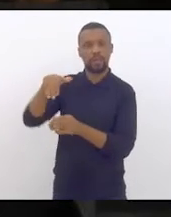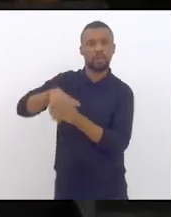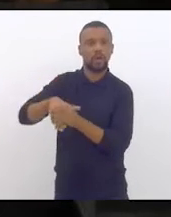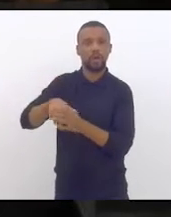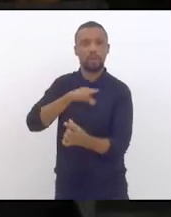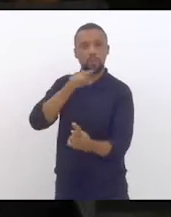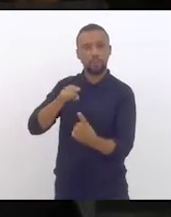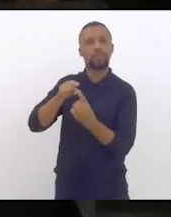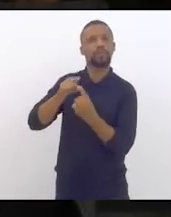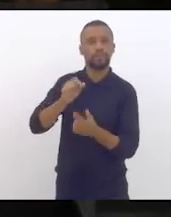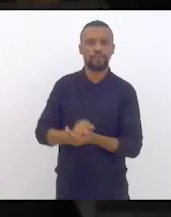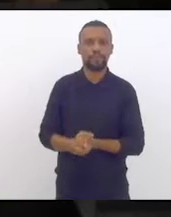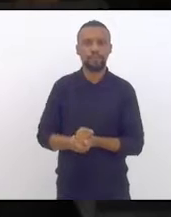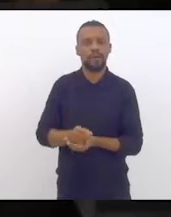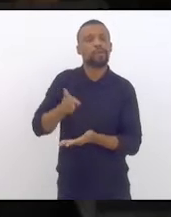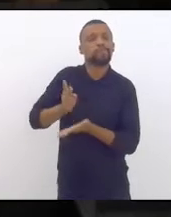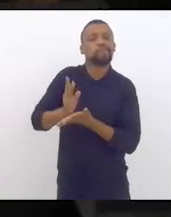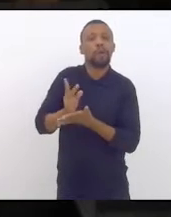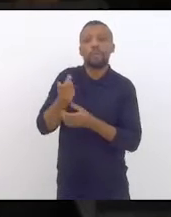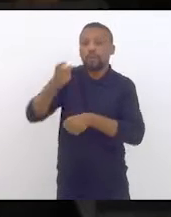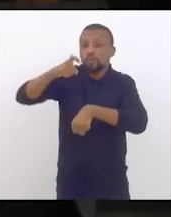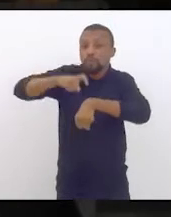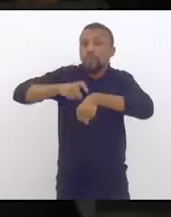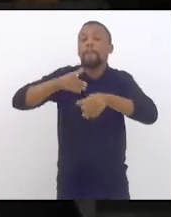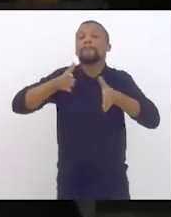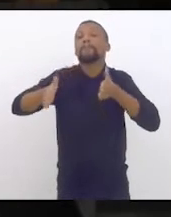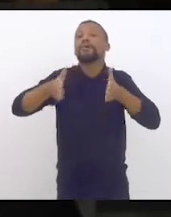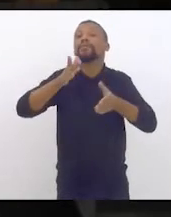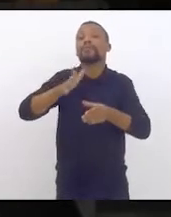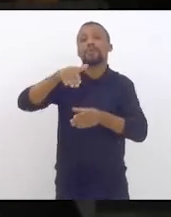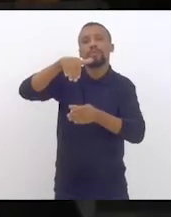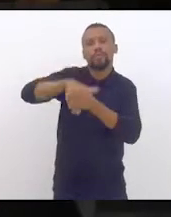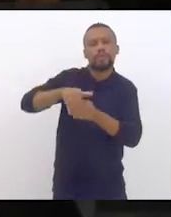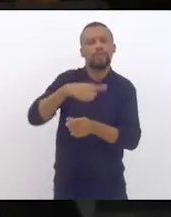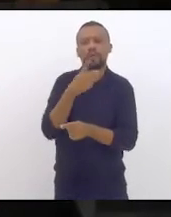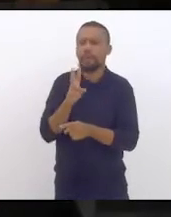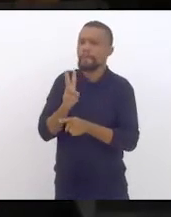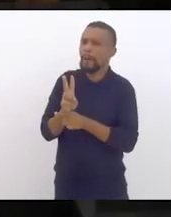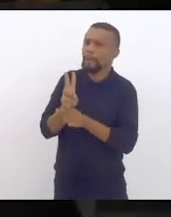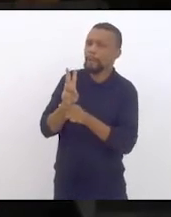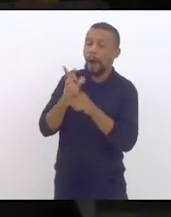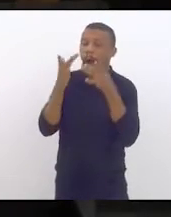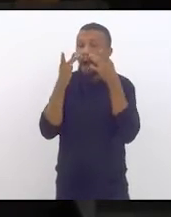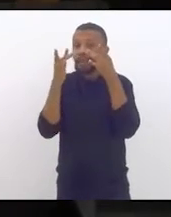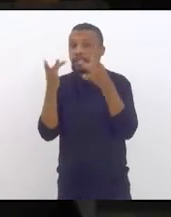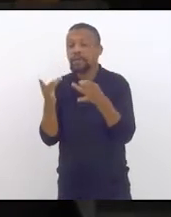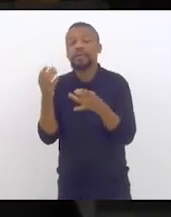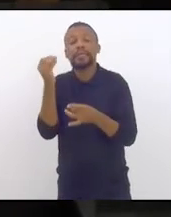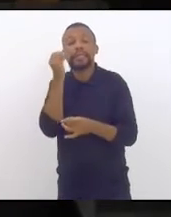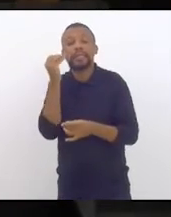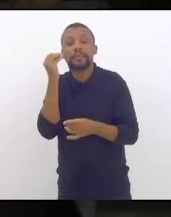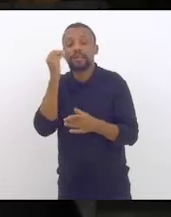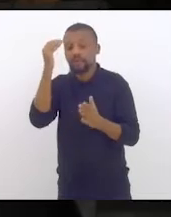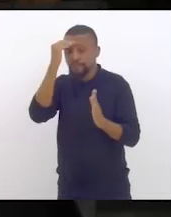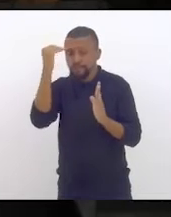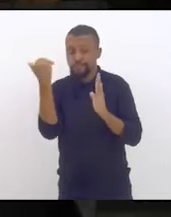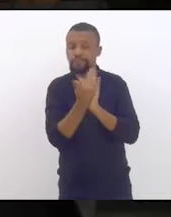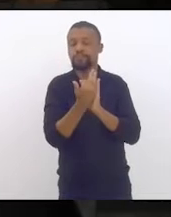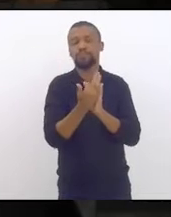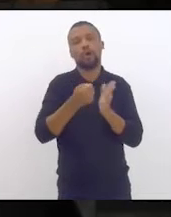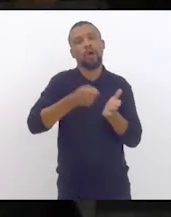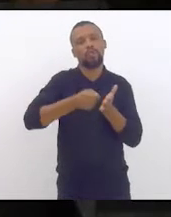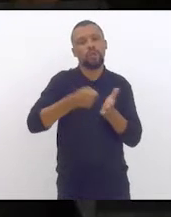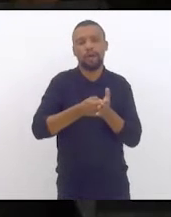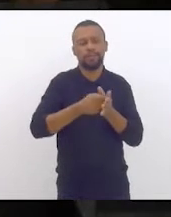mesmo no período eleitoral e faremos aqui vigilante tentando cumprir o nosso dever